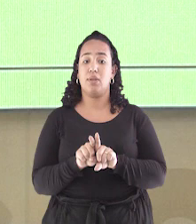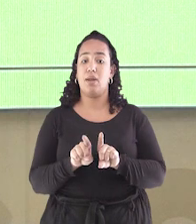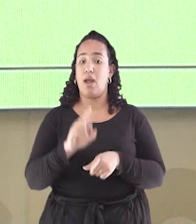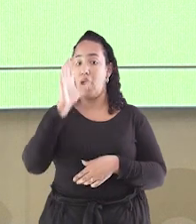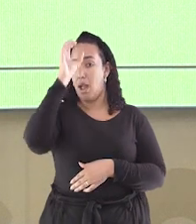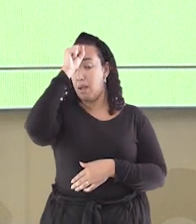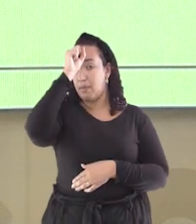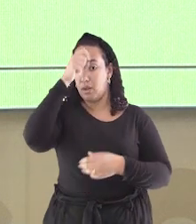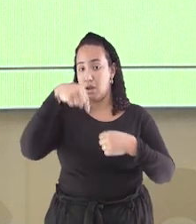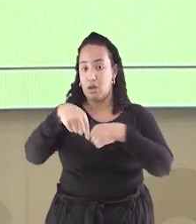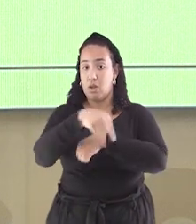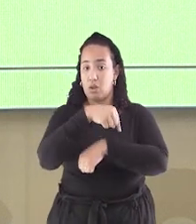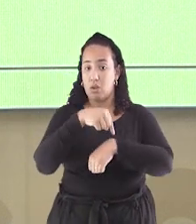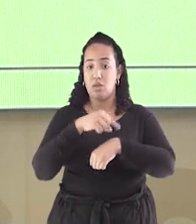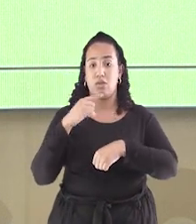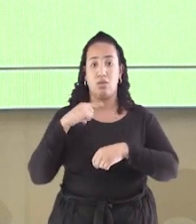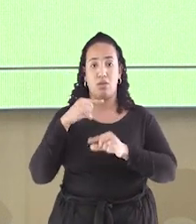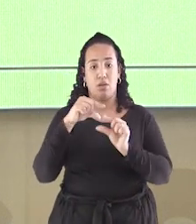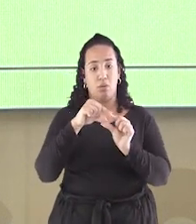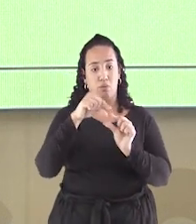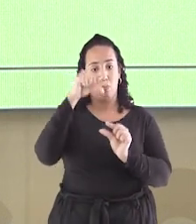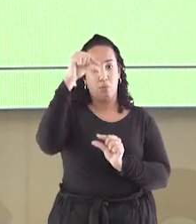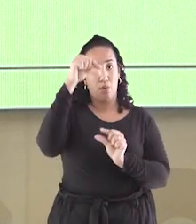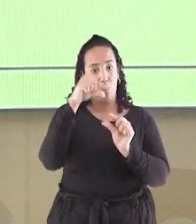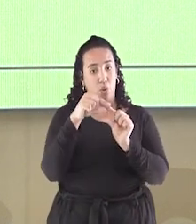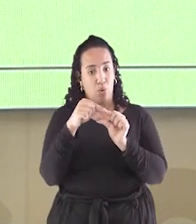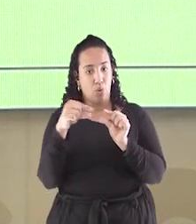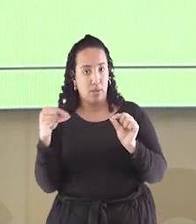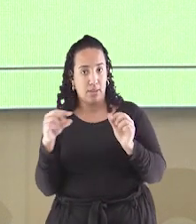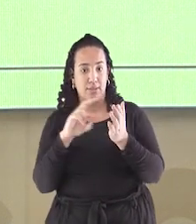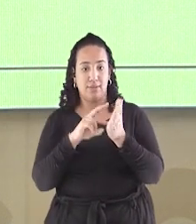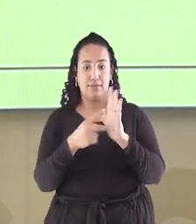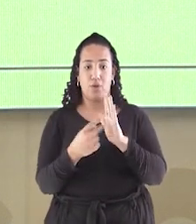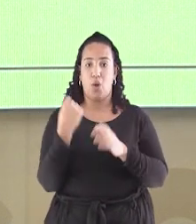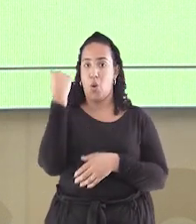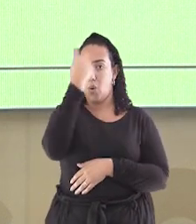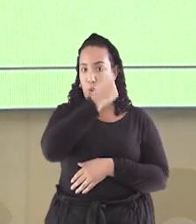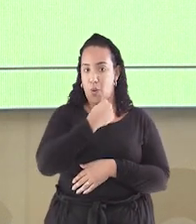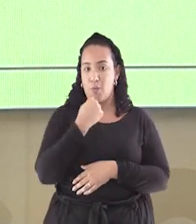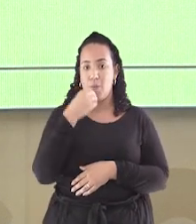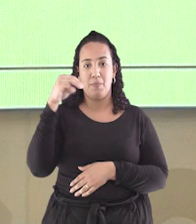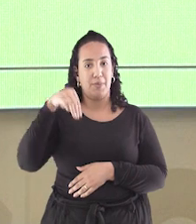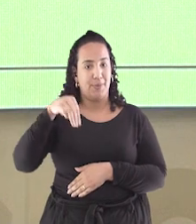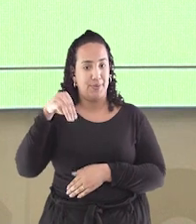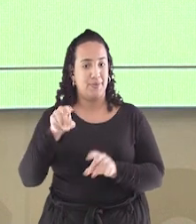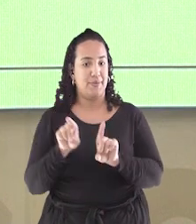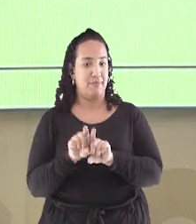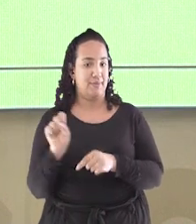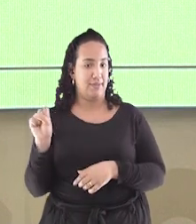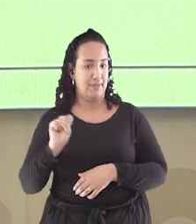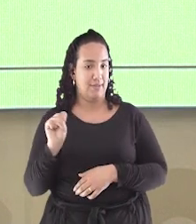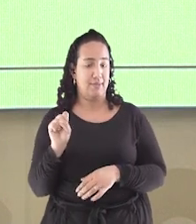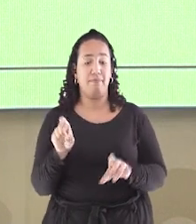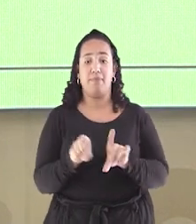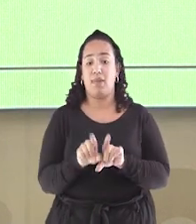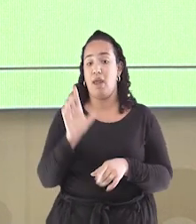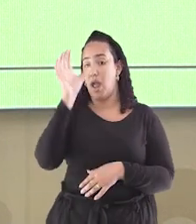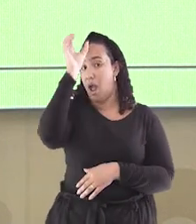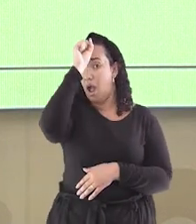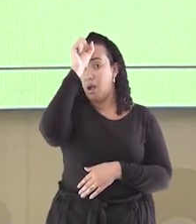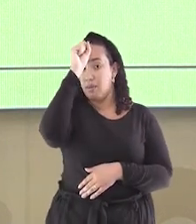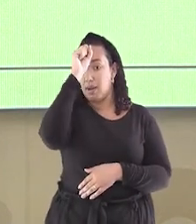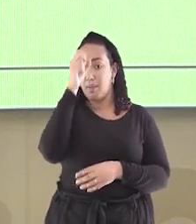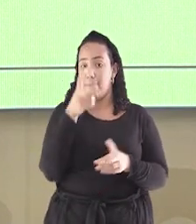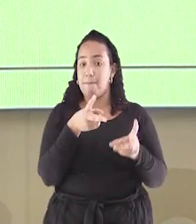Também, um relógio tem ponteiros, que corresponde a horas, minutos e segundos. Aprendemos